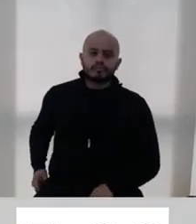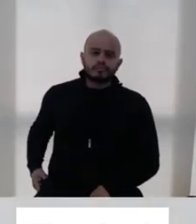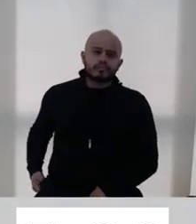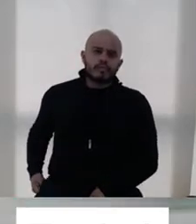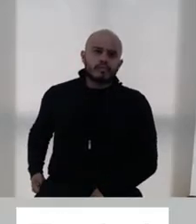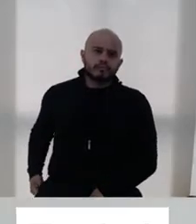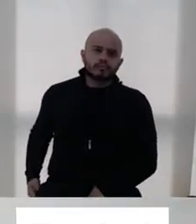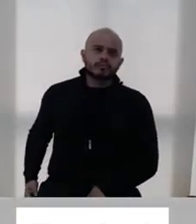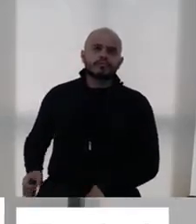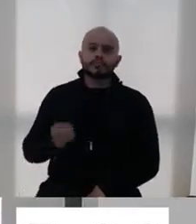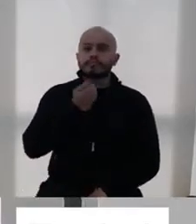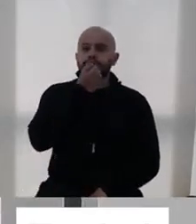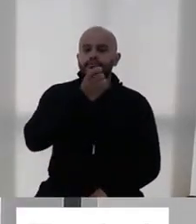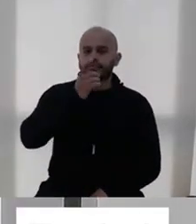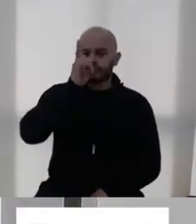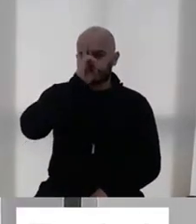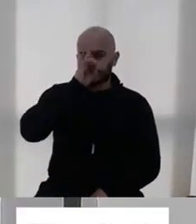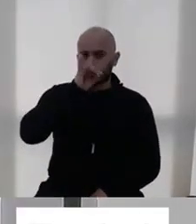Bom dia a todos.